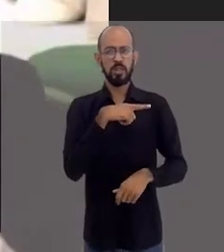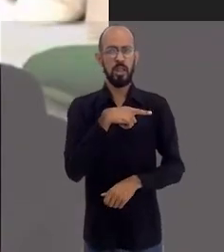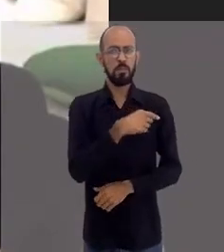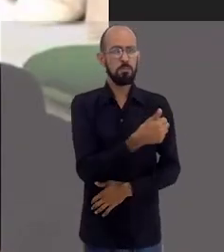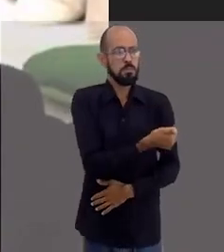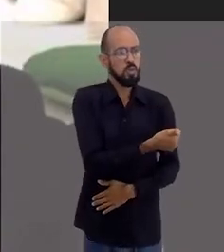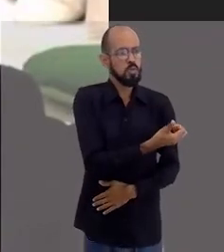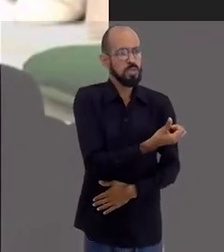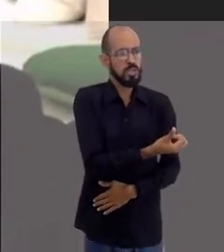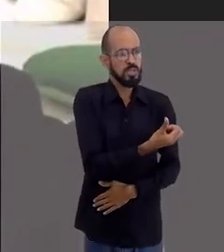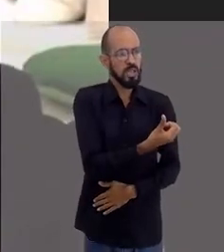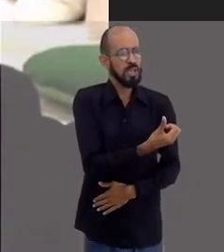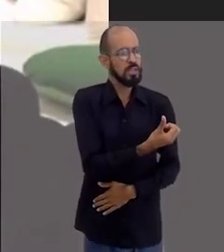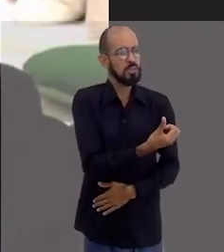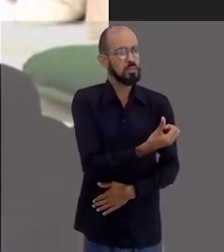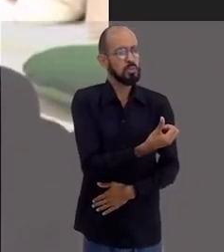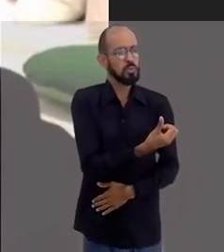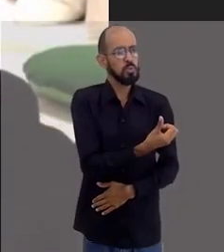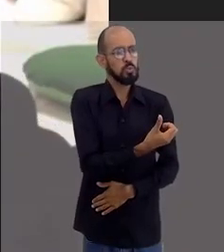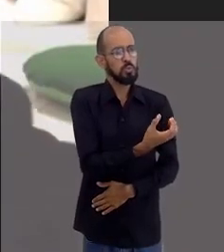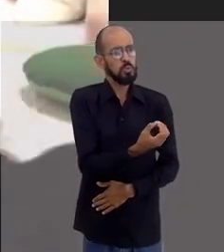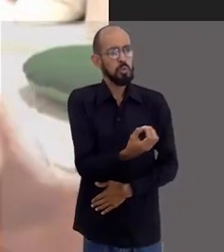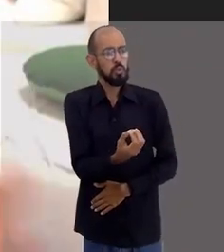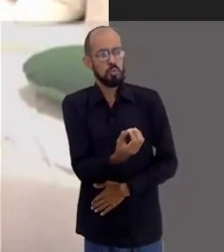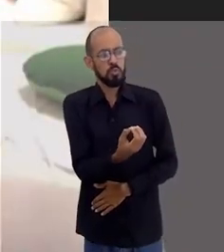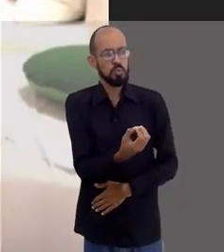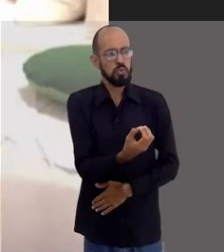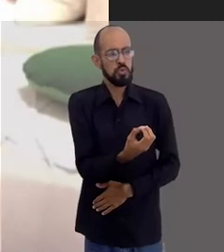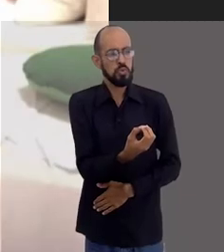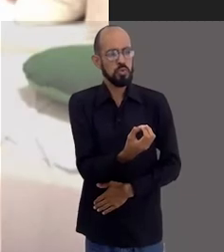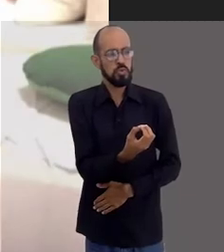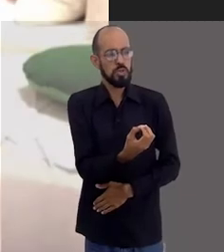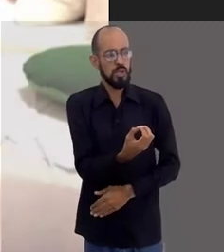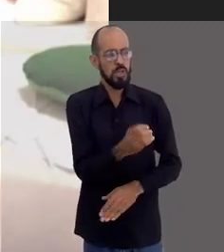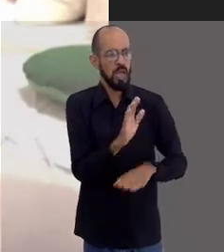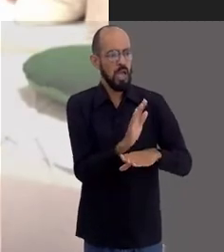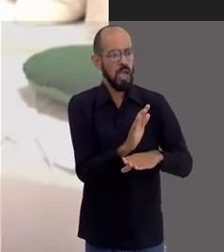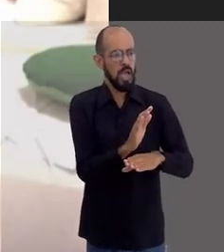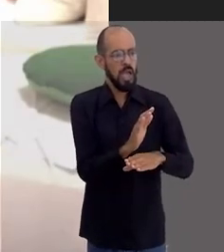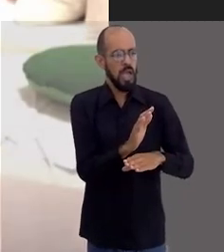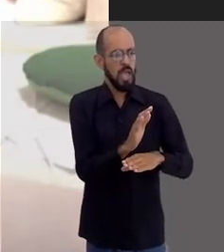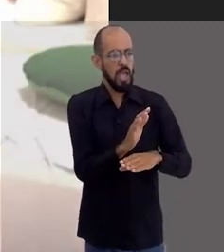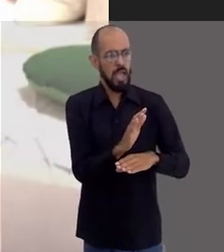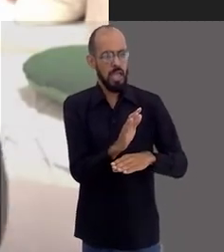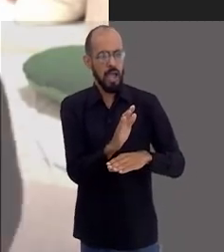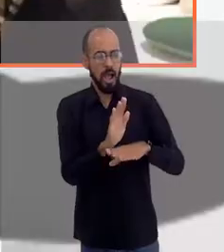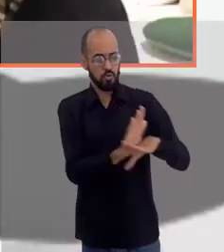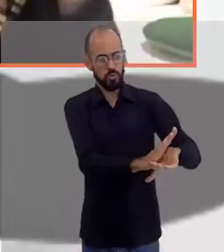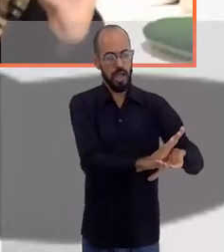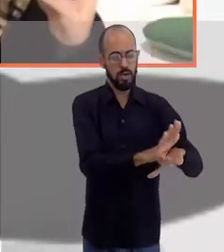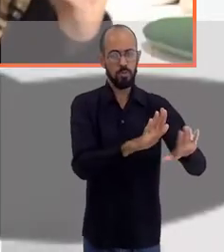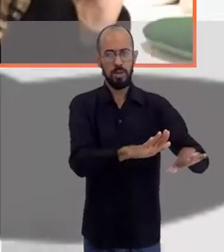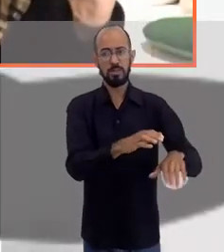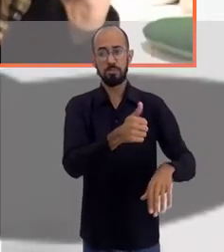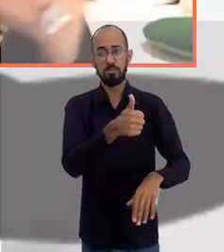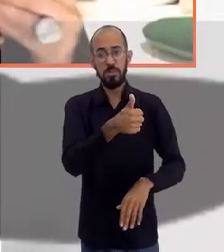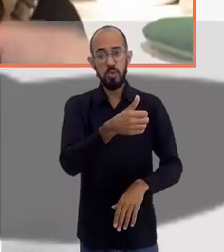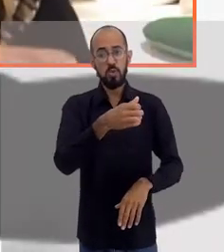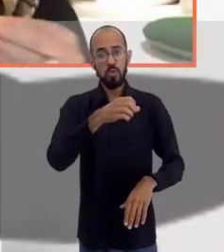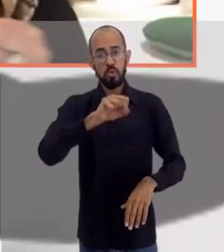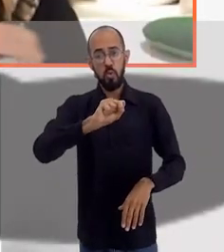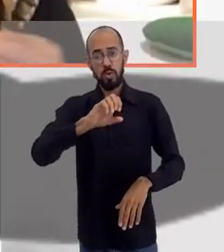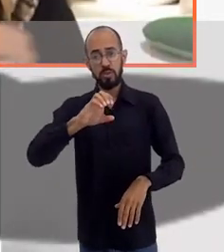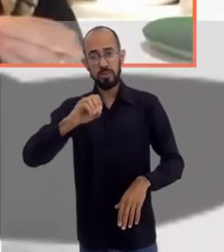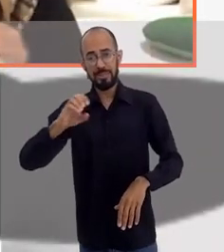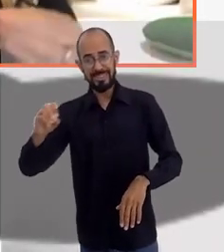são 1.600 e poucos que que beneficiam enquanto 1800 e poucos são são um dos seja você tá o